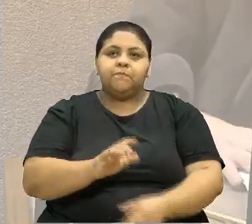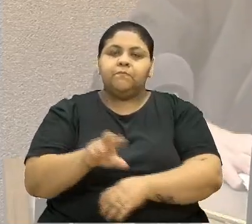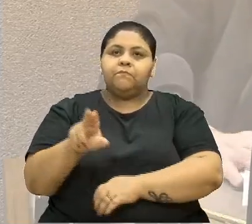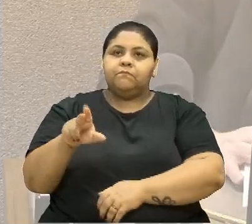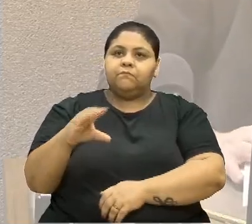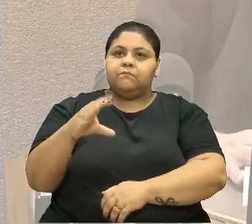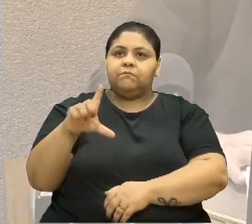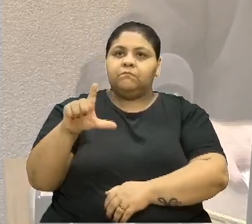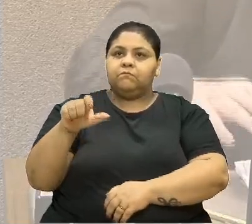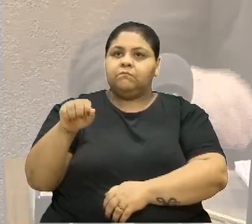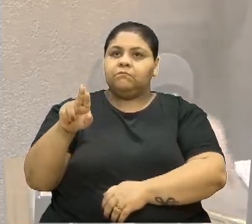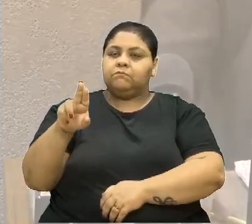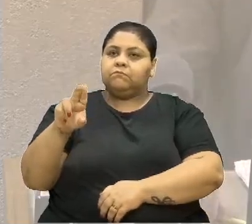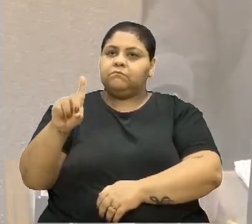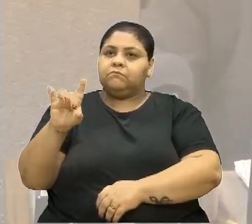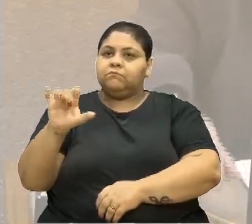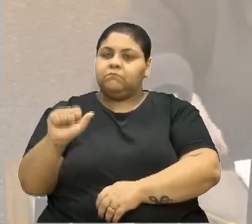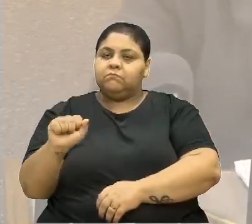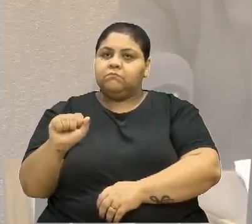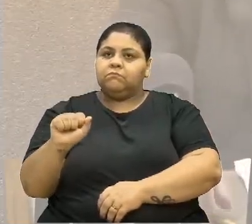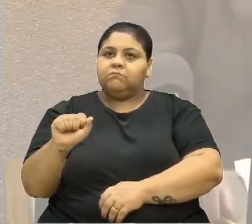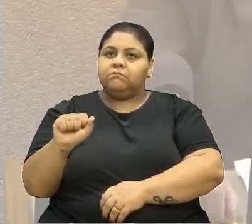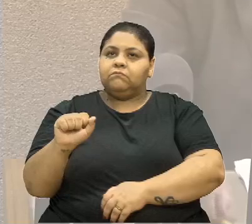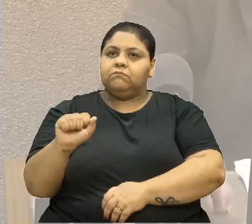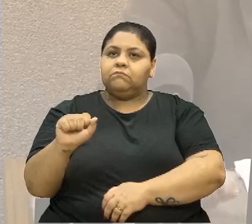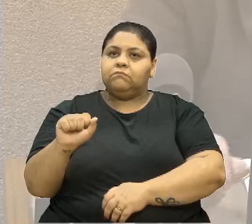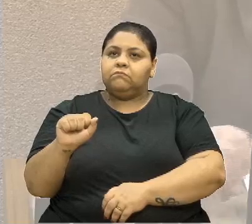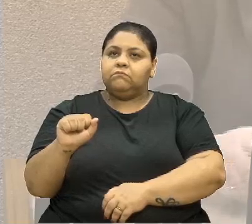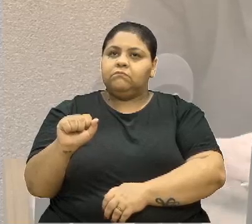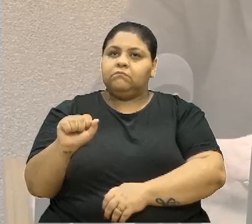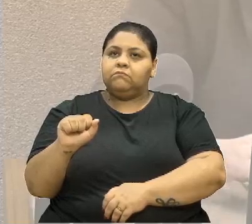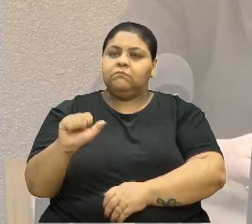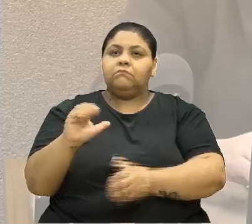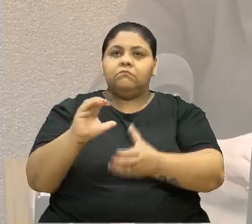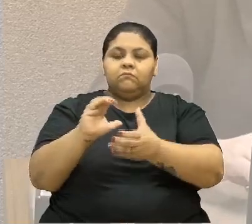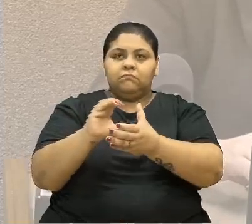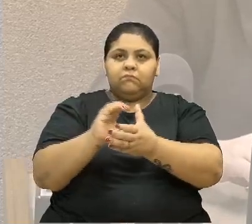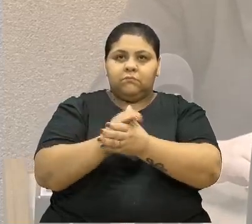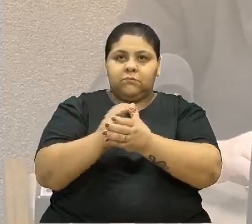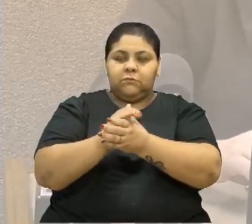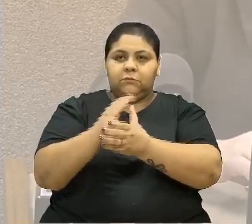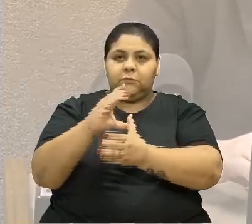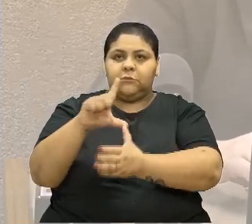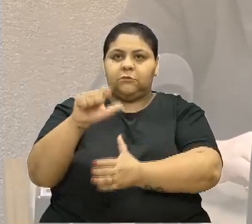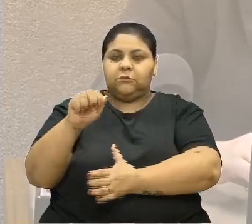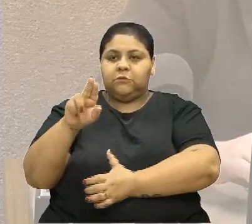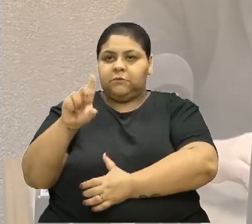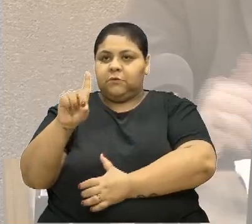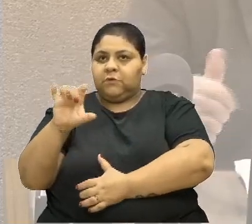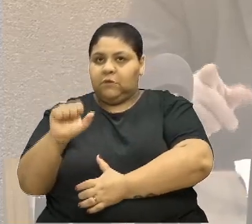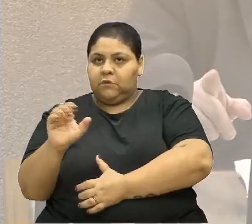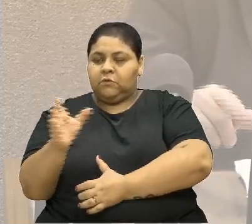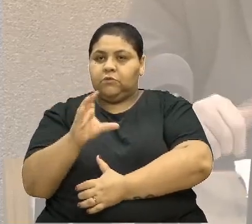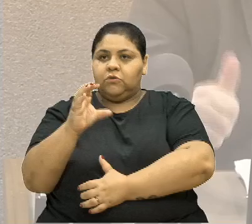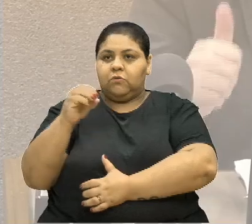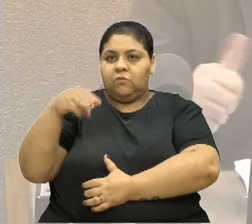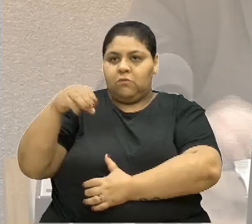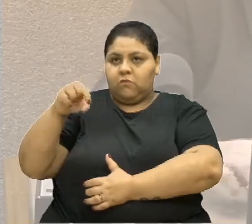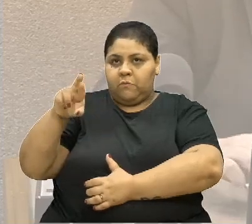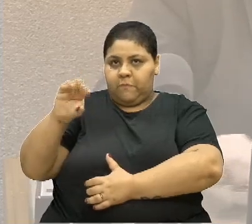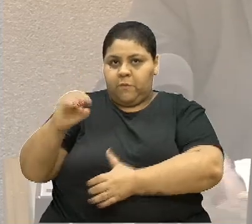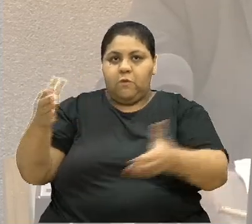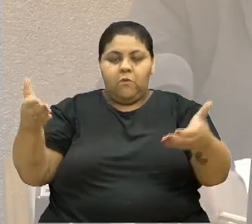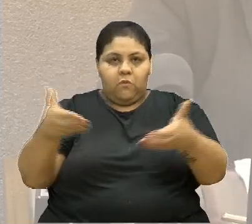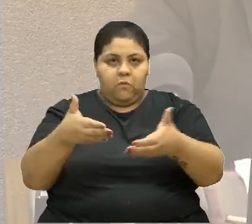da Cláudia e do esposo da Cláudia, né? O Homero. Então fica aqui o nosso